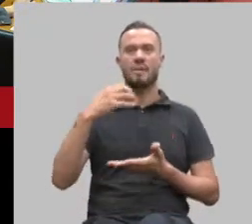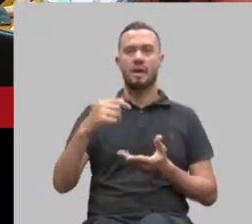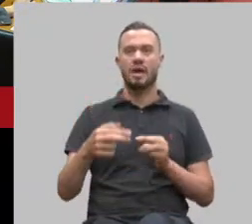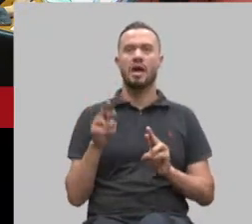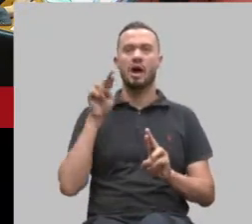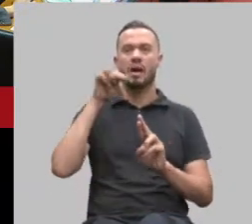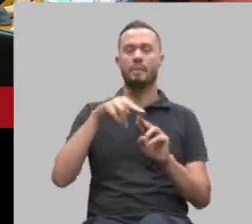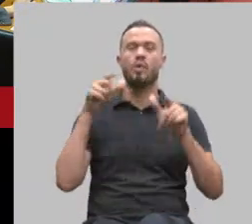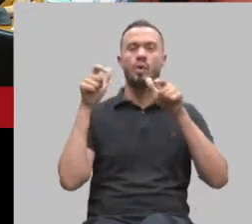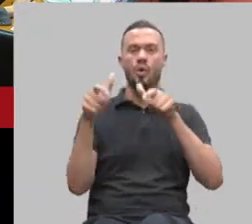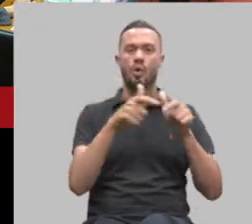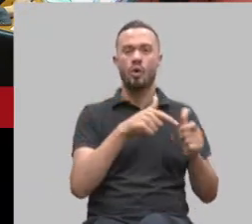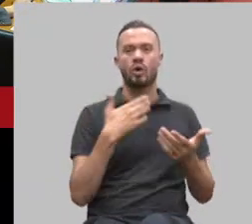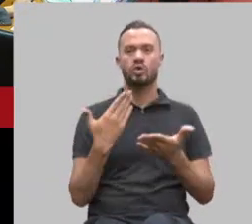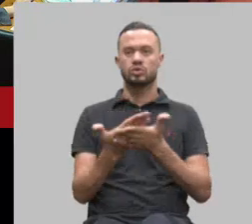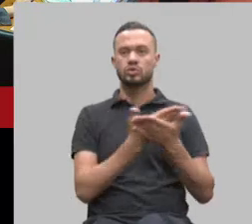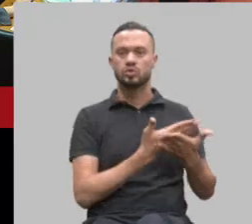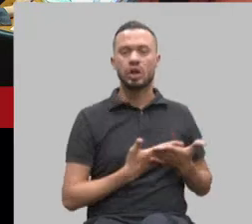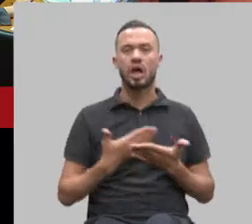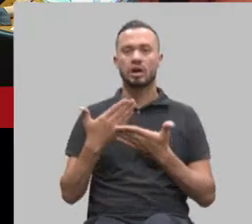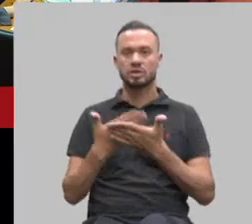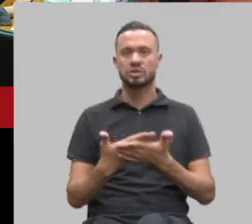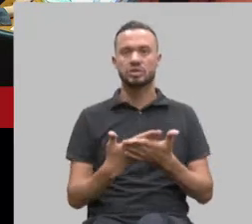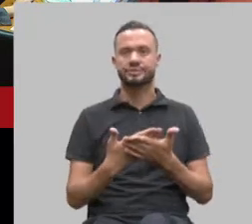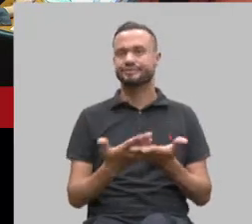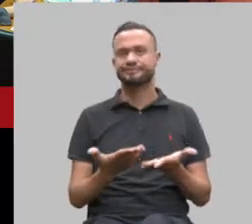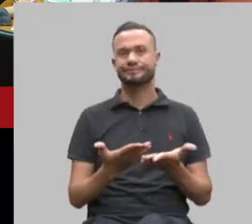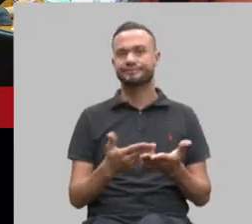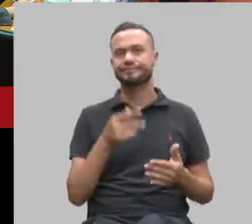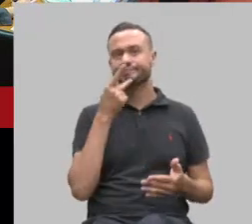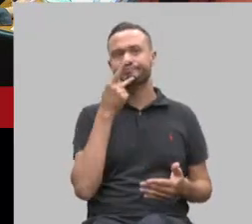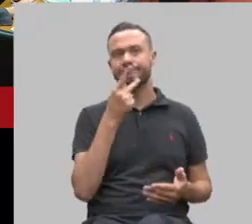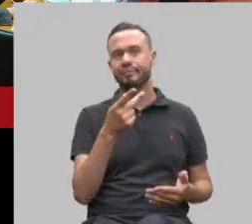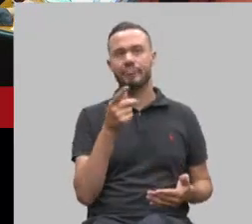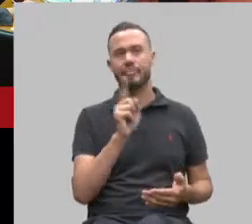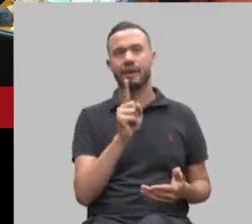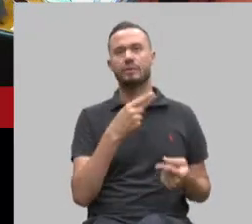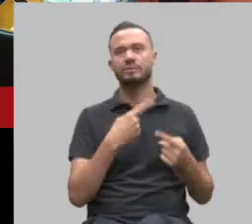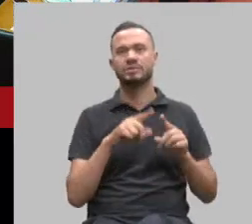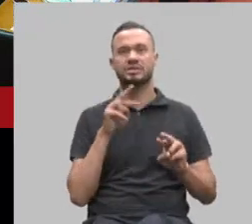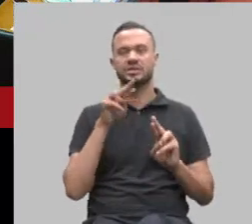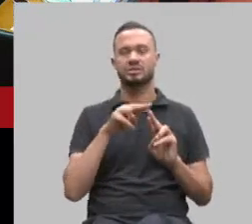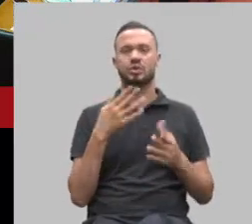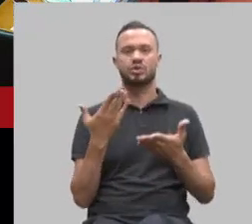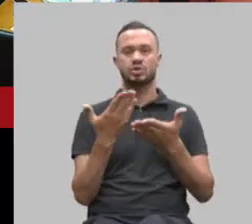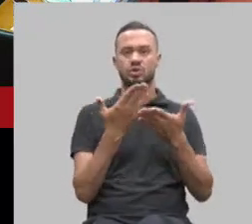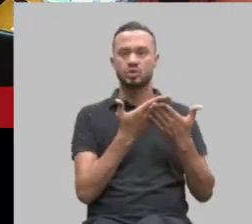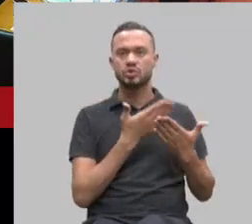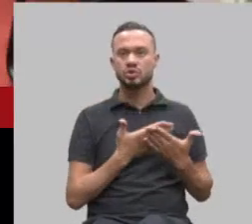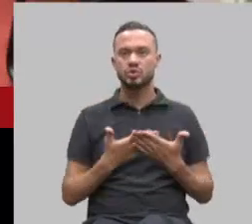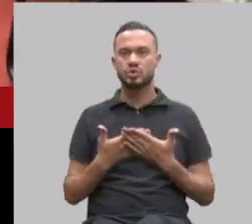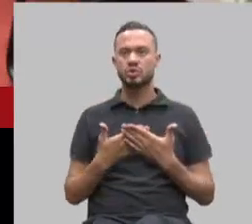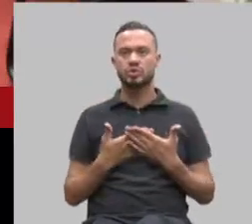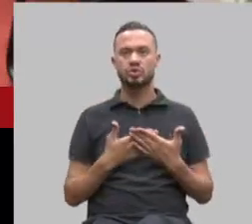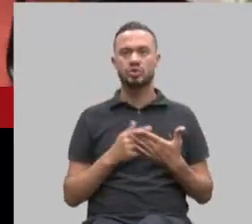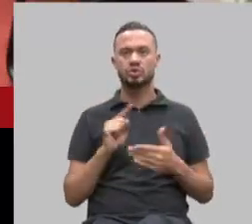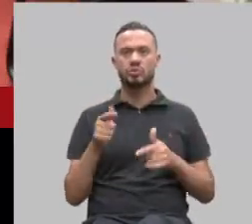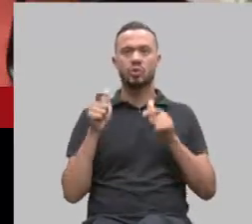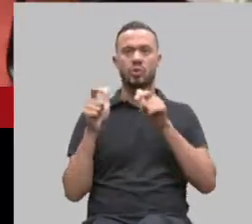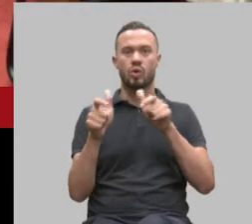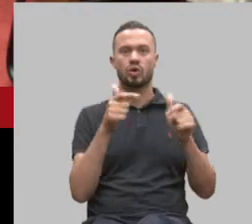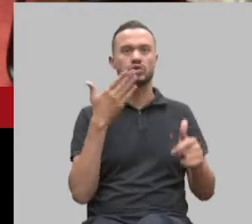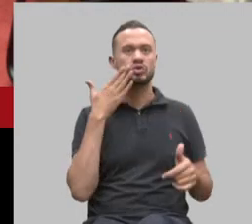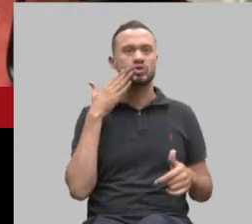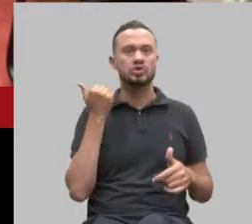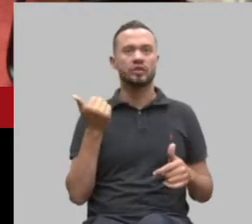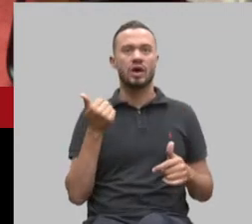Estudantes pelos estudantes eo ser hipocrisia da nossa parte ser contra uma representação estudantil Nossa mesmo estando no Parlamento jovem O parlamento jovem